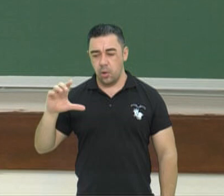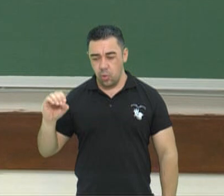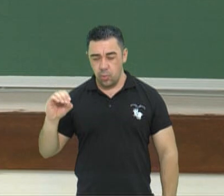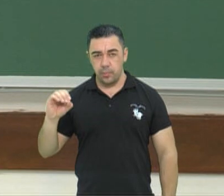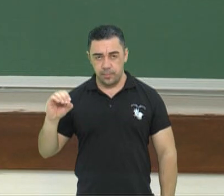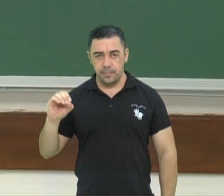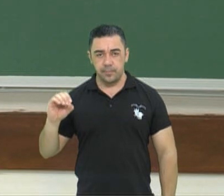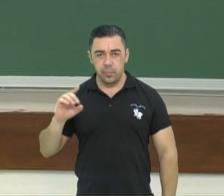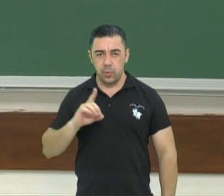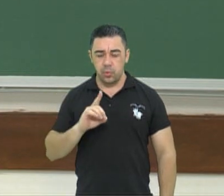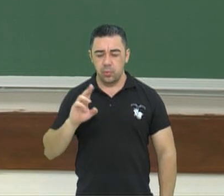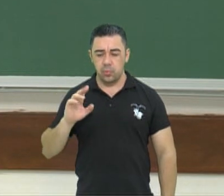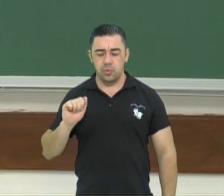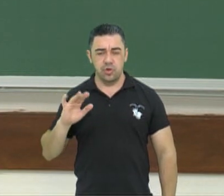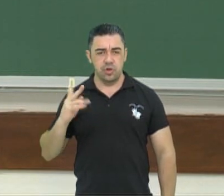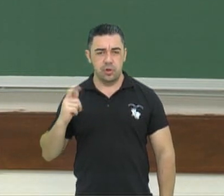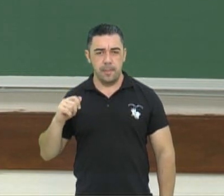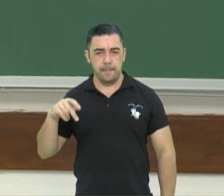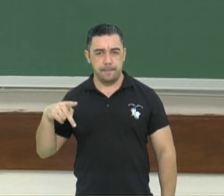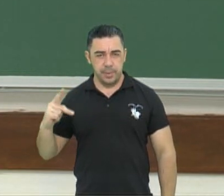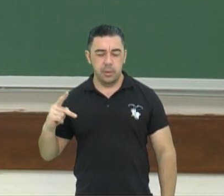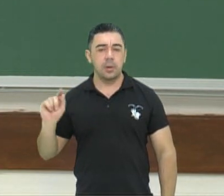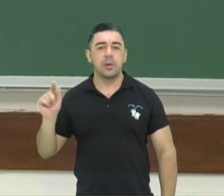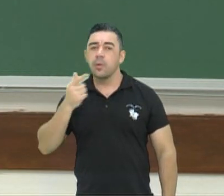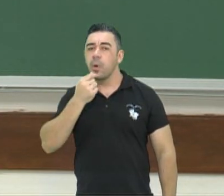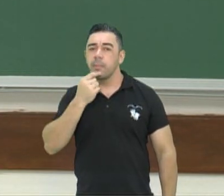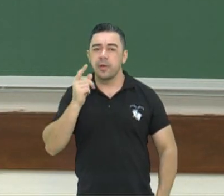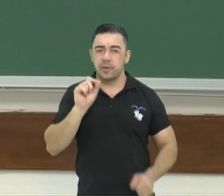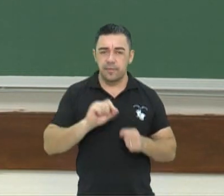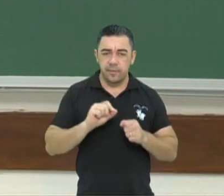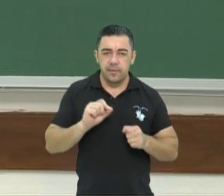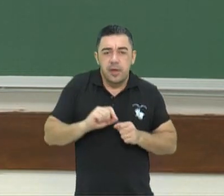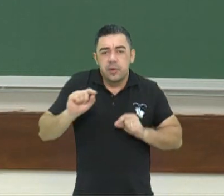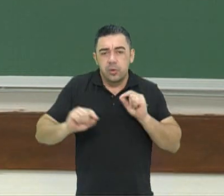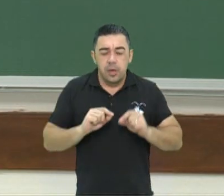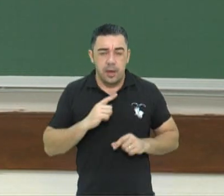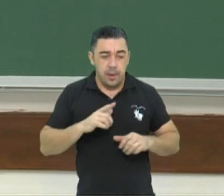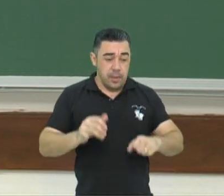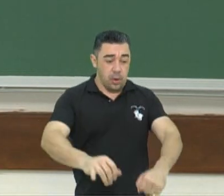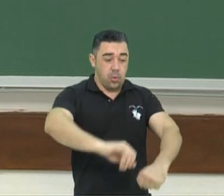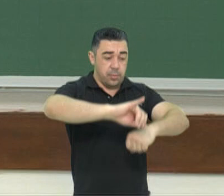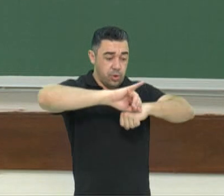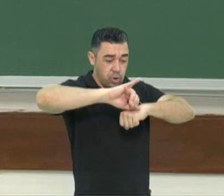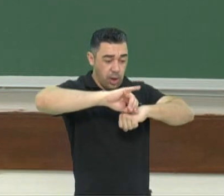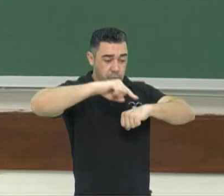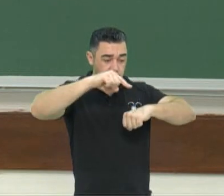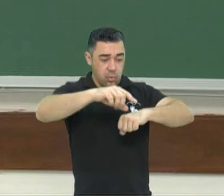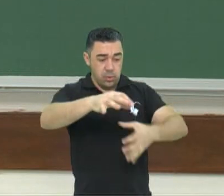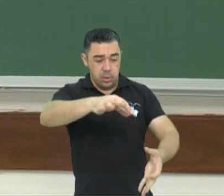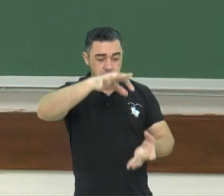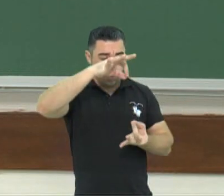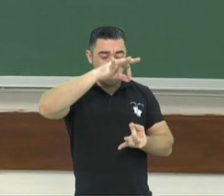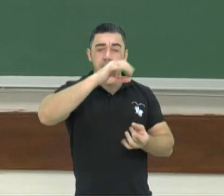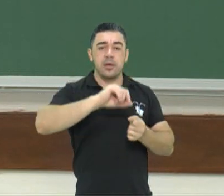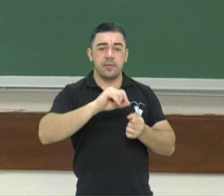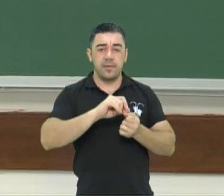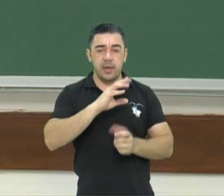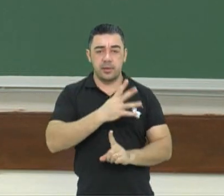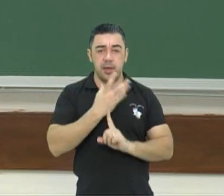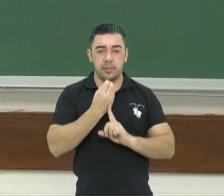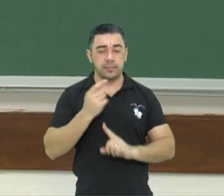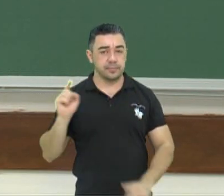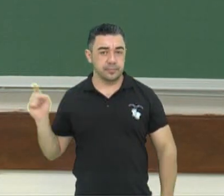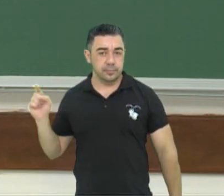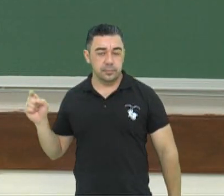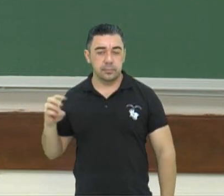eu vou falar um pouquinho mais tarde, que é o ready-made, ou seja, ele pega um objeto comum e transforma em arte. O Marcel